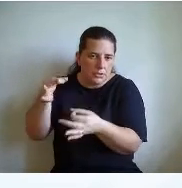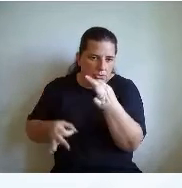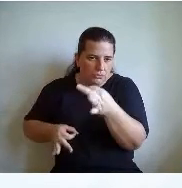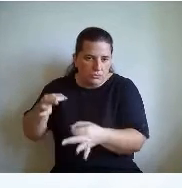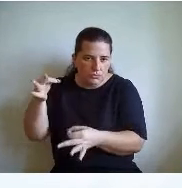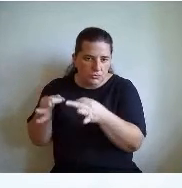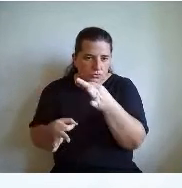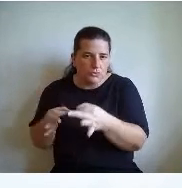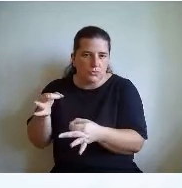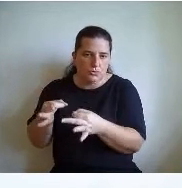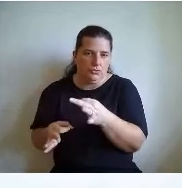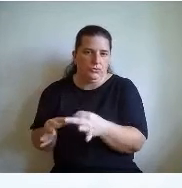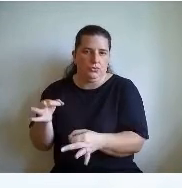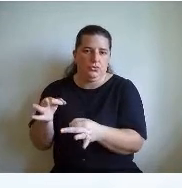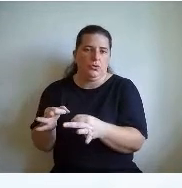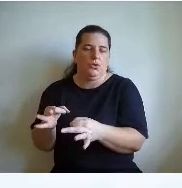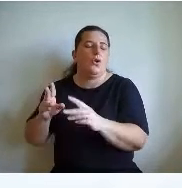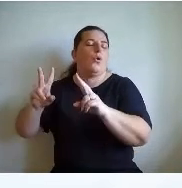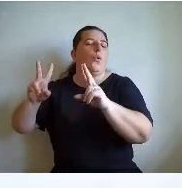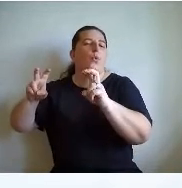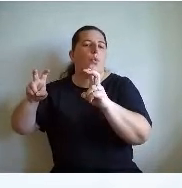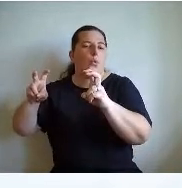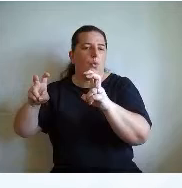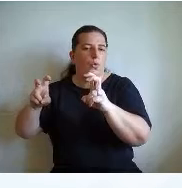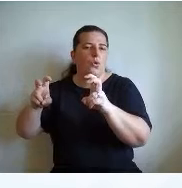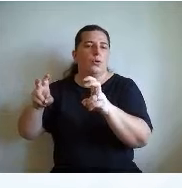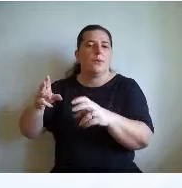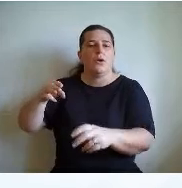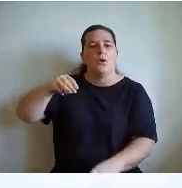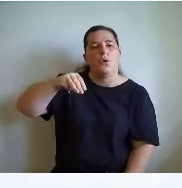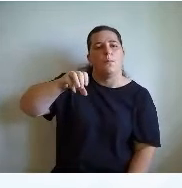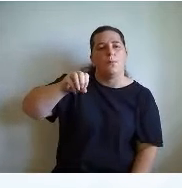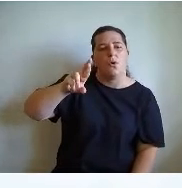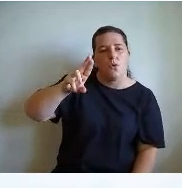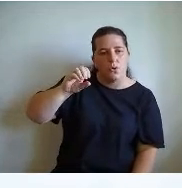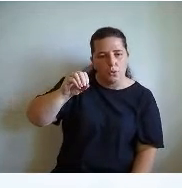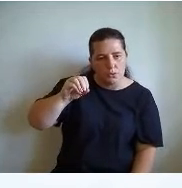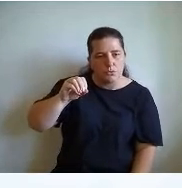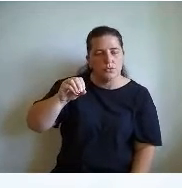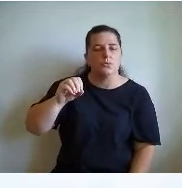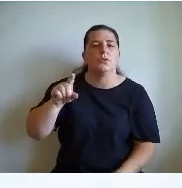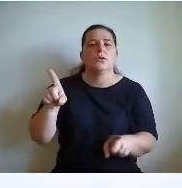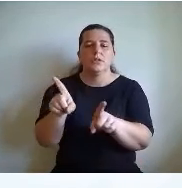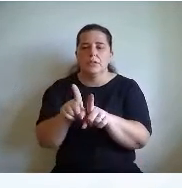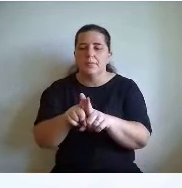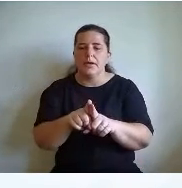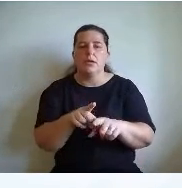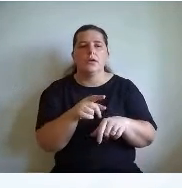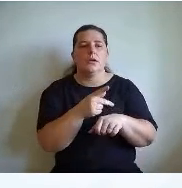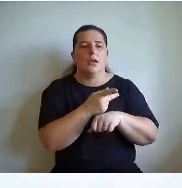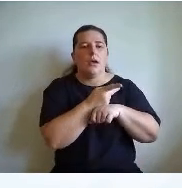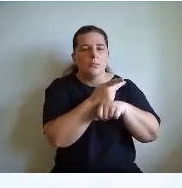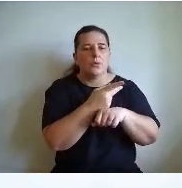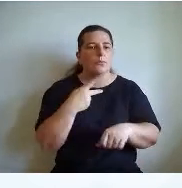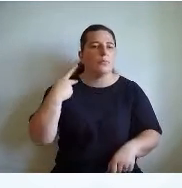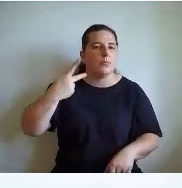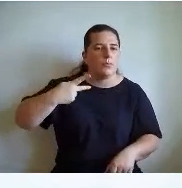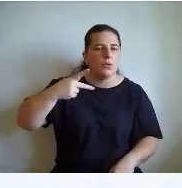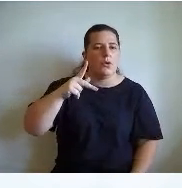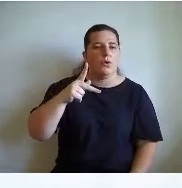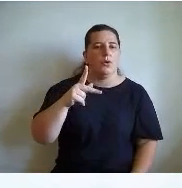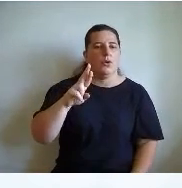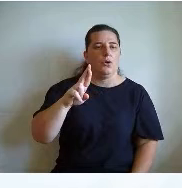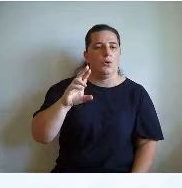de jurídico, né, em relação ao juiz Sérgio Moro e à própria Procuradoria aqui de Curitiba, da